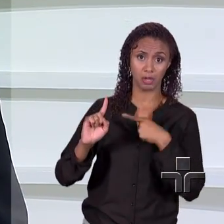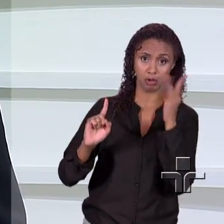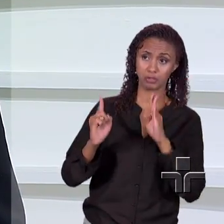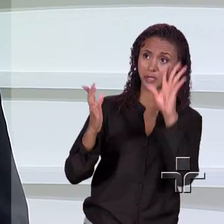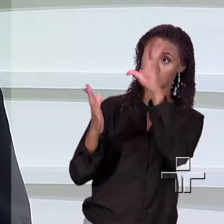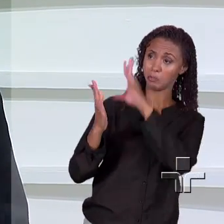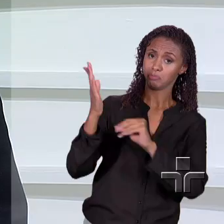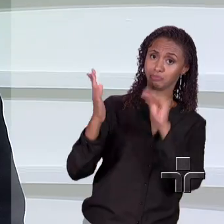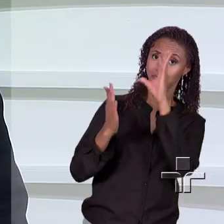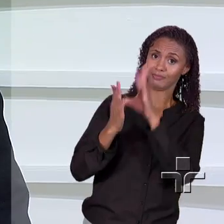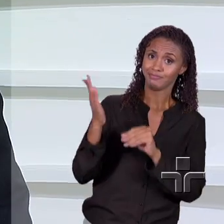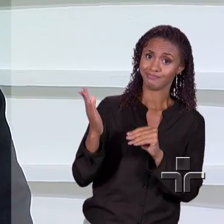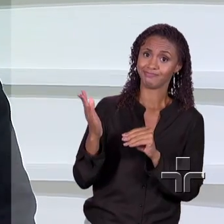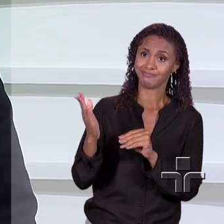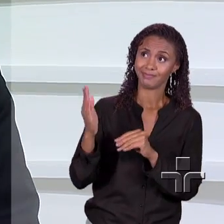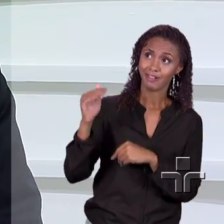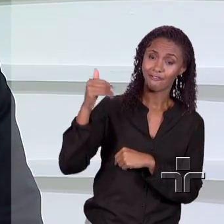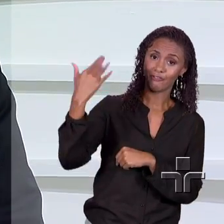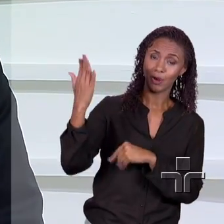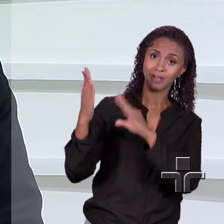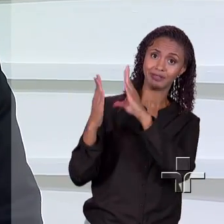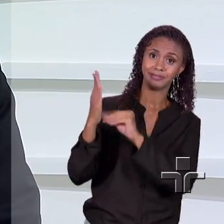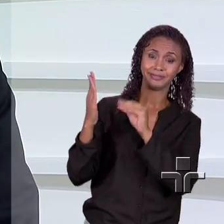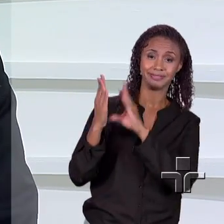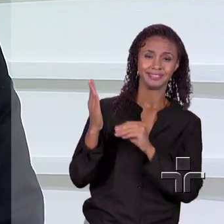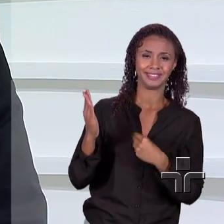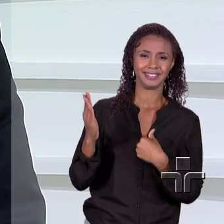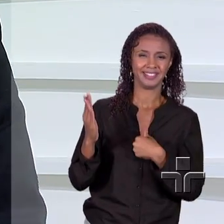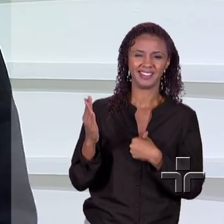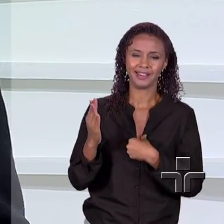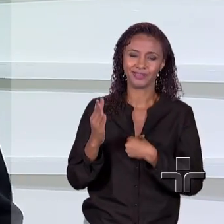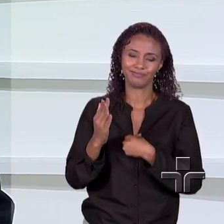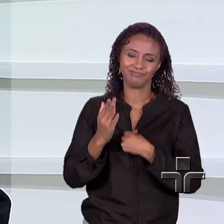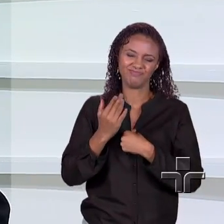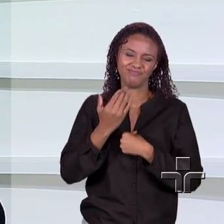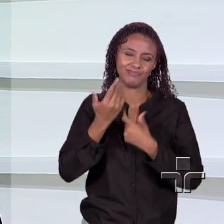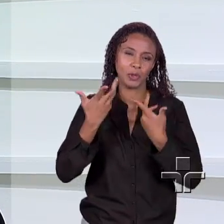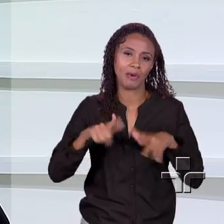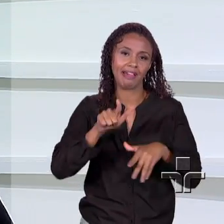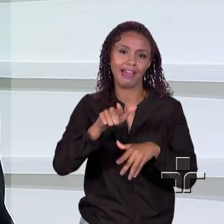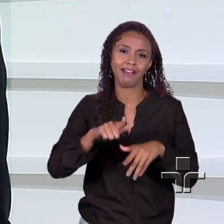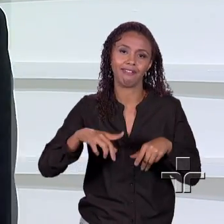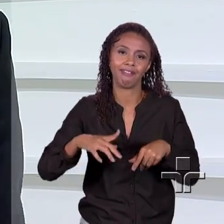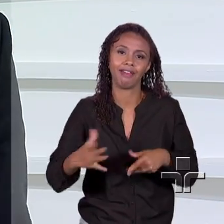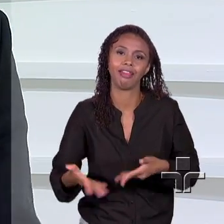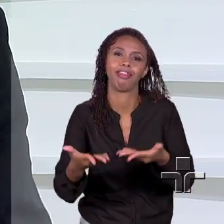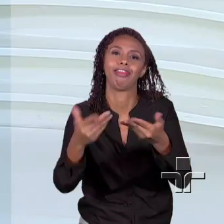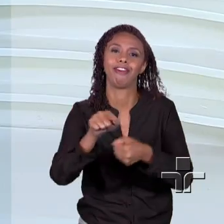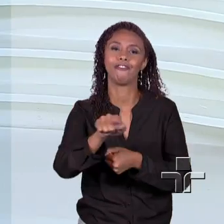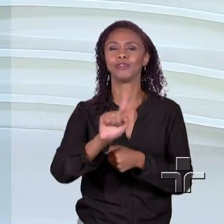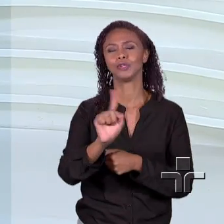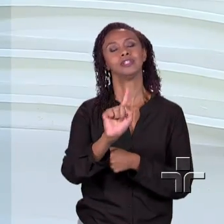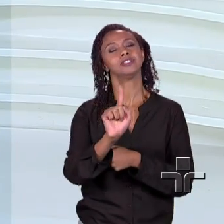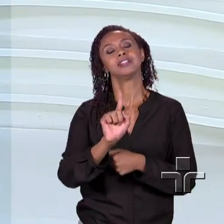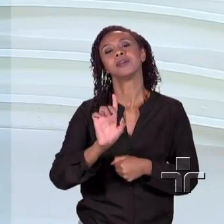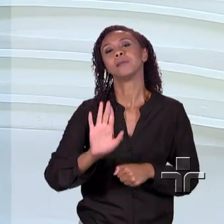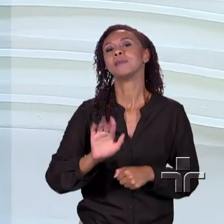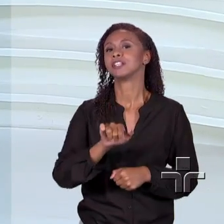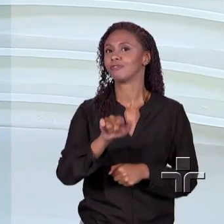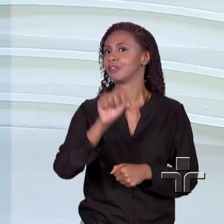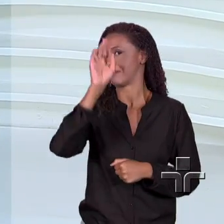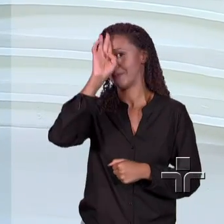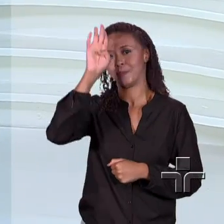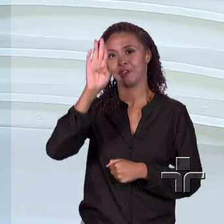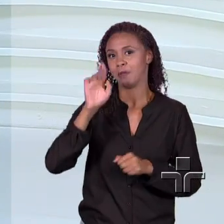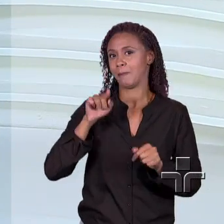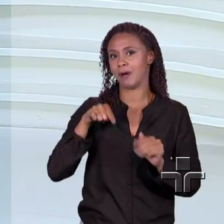mundo exterior. Eu diria, sem querer deixá-lo mais vaidoso, o principal brasilianista em atuação,